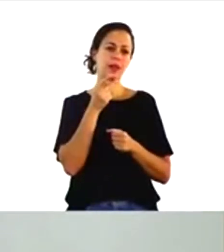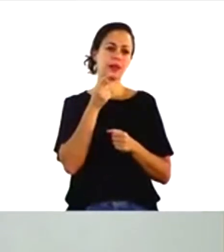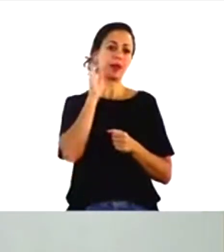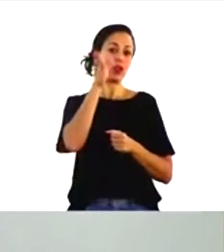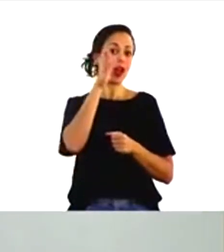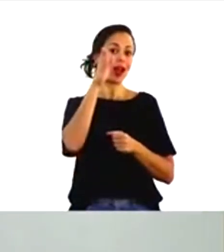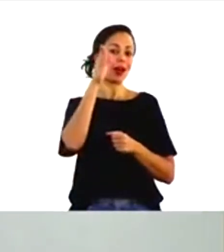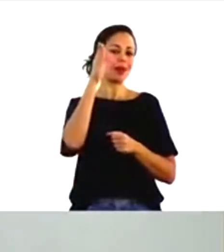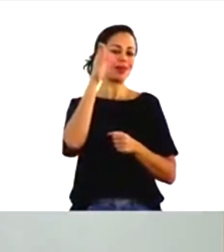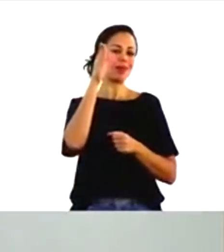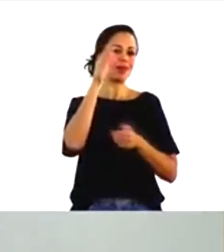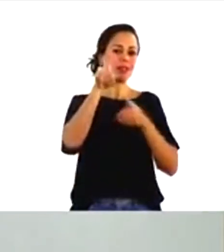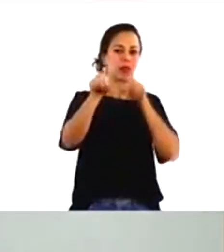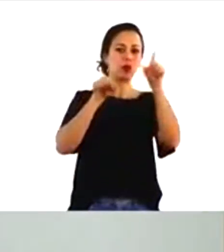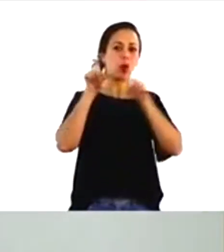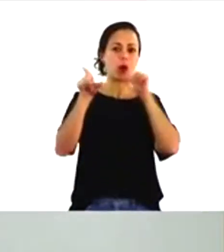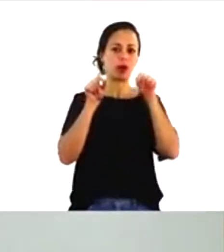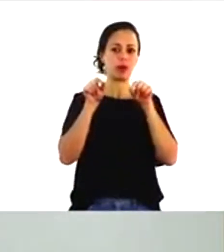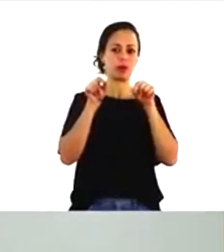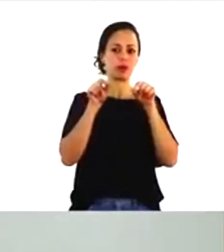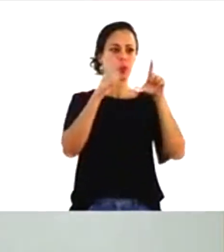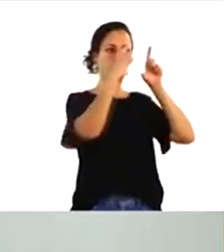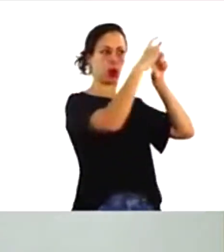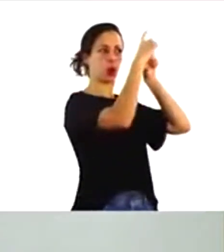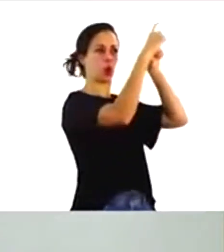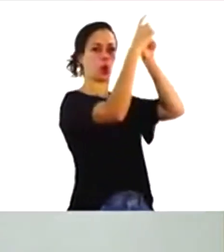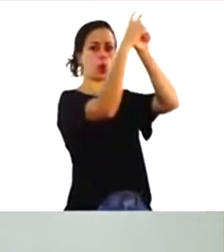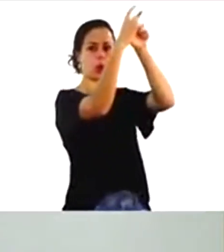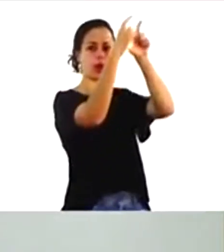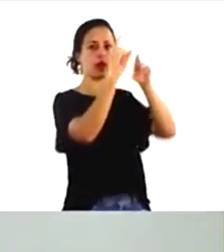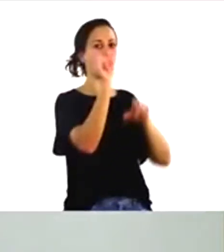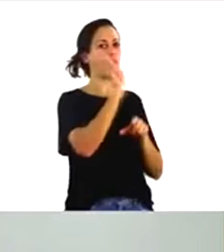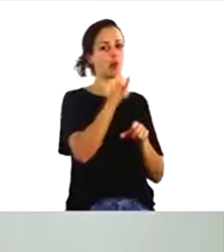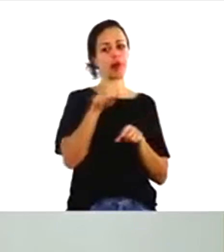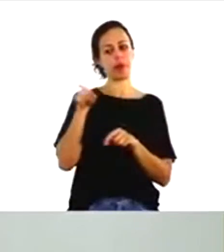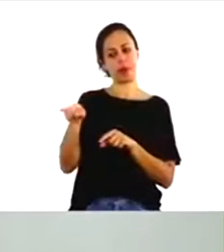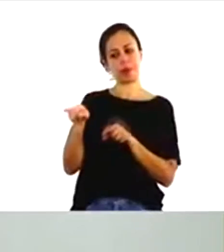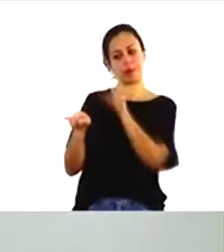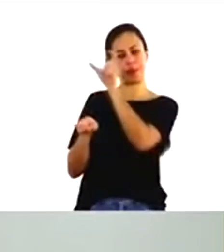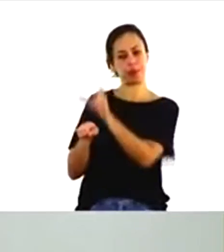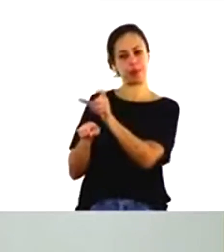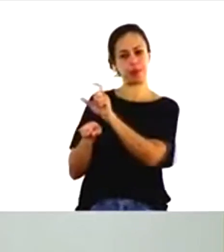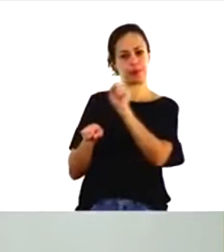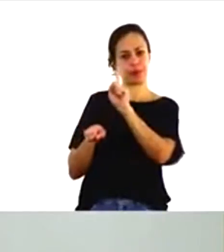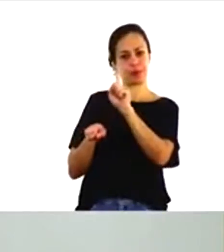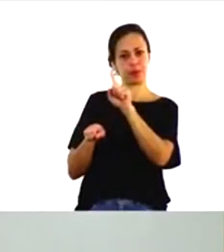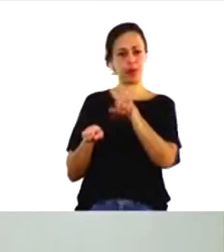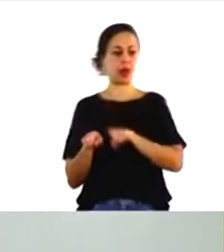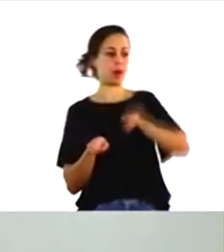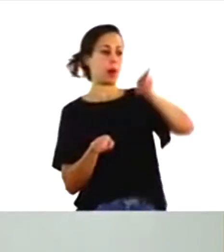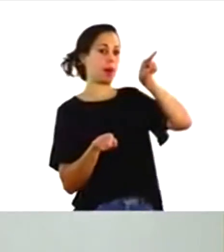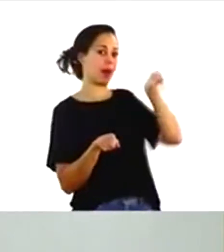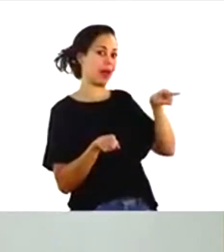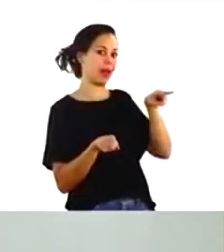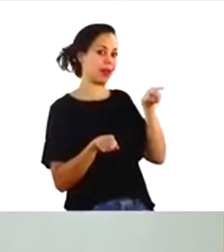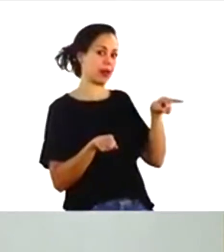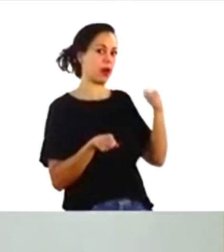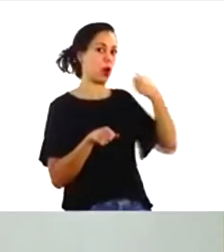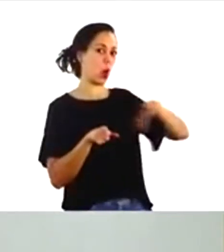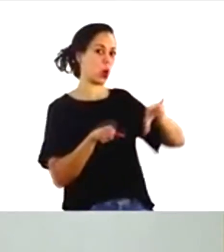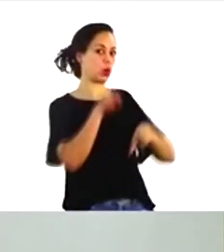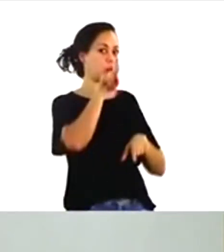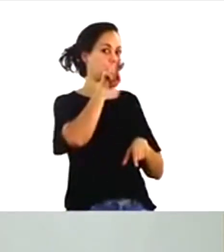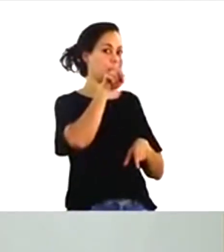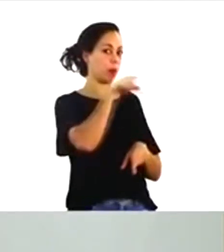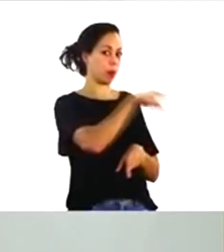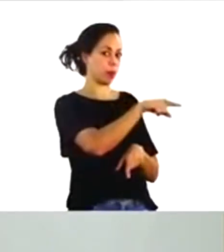William insistiu com esse homem para o seu irmão, para lhe vender o quadro pelo valor de mercado. O irmão nunca